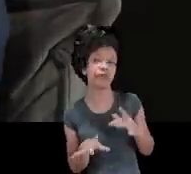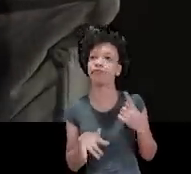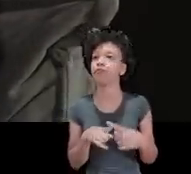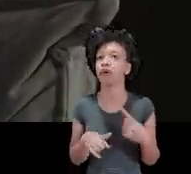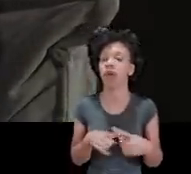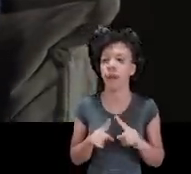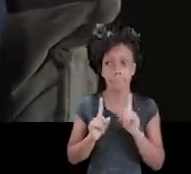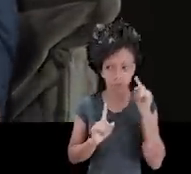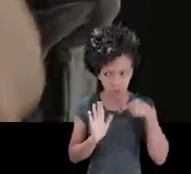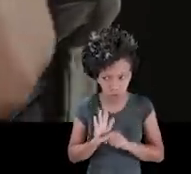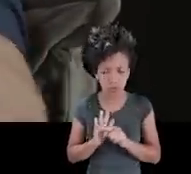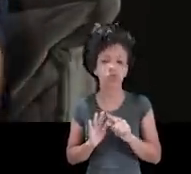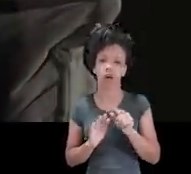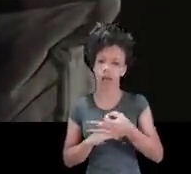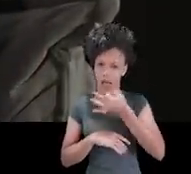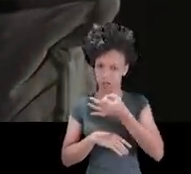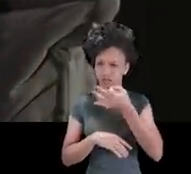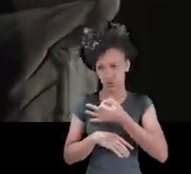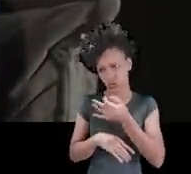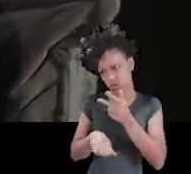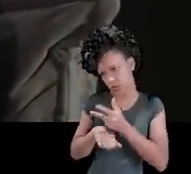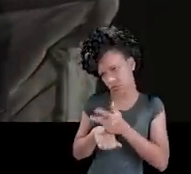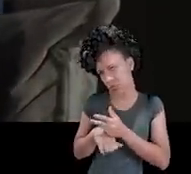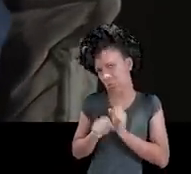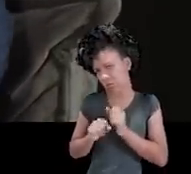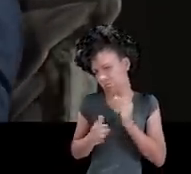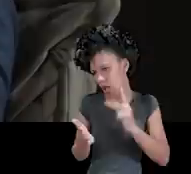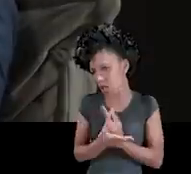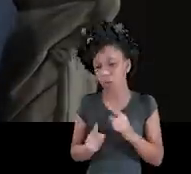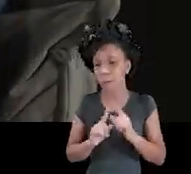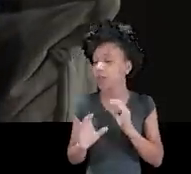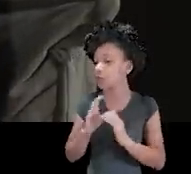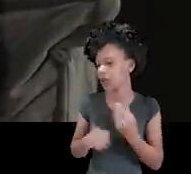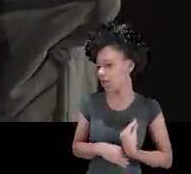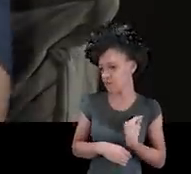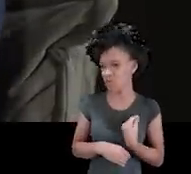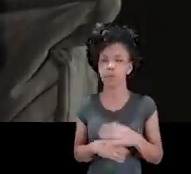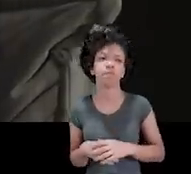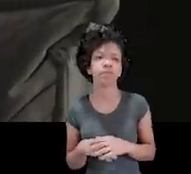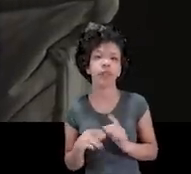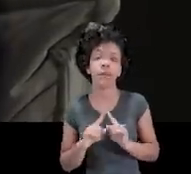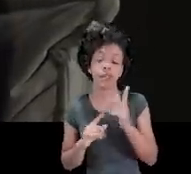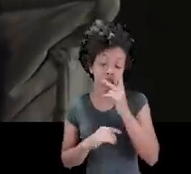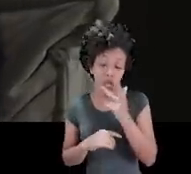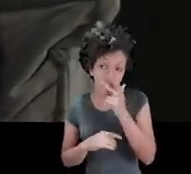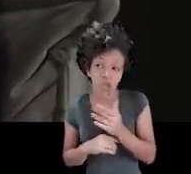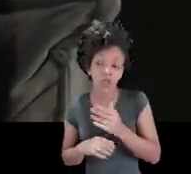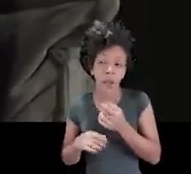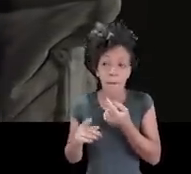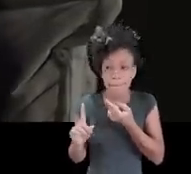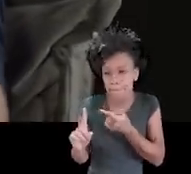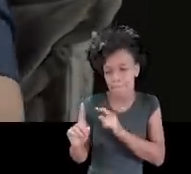mas no fundo, ó, vou falar uma coisa bem achismo, posso estar totalmente errado, mas é como eu encaro a vida. Eu acho que eu fazer uma piada com você, de certa forma, é até